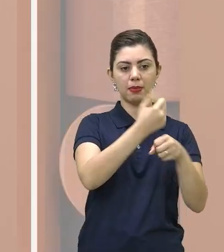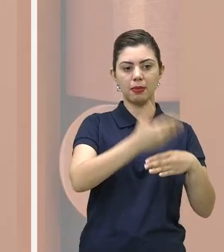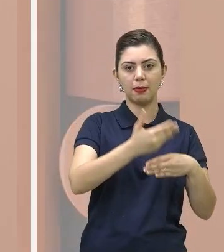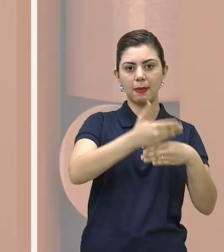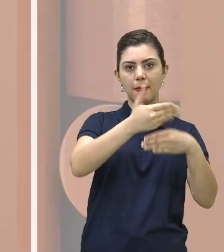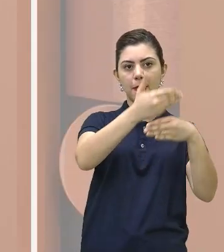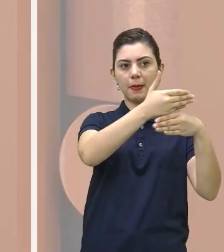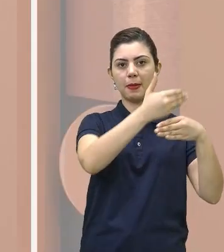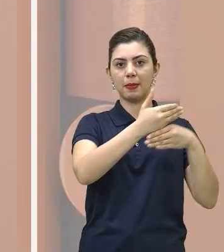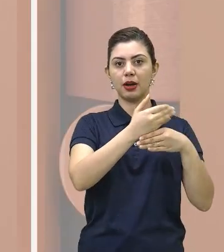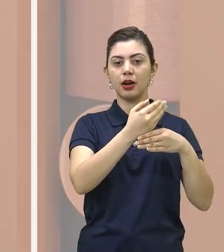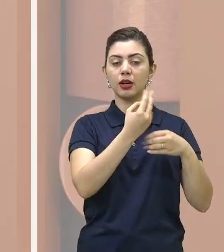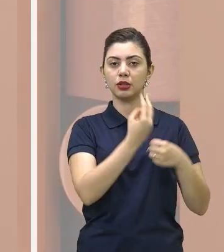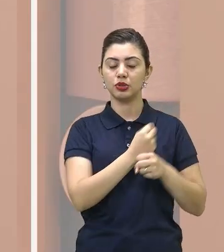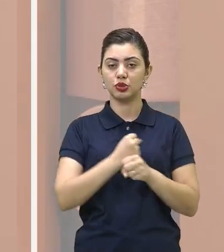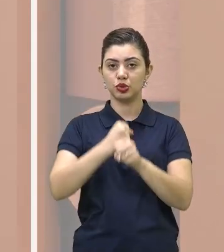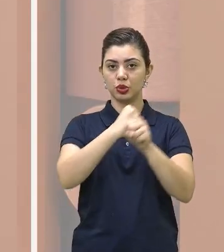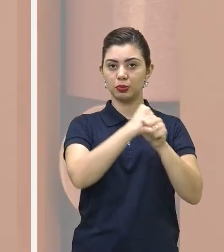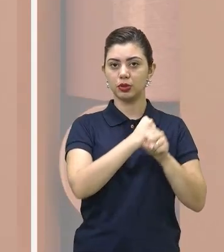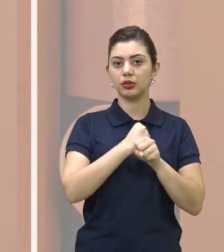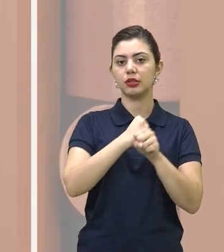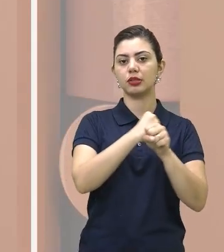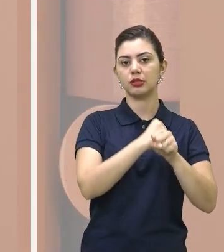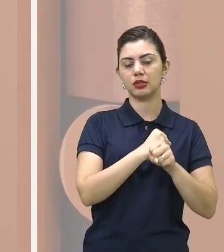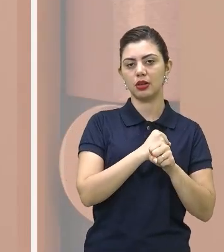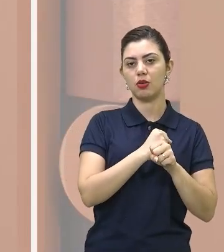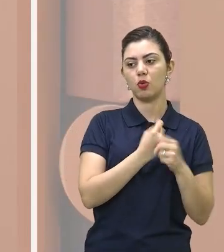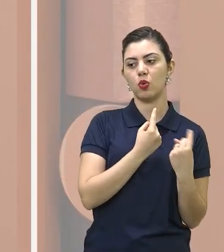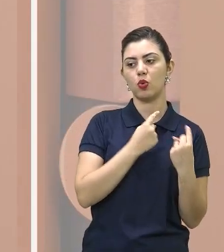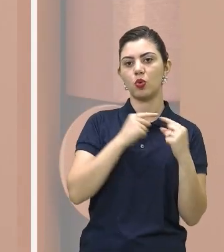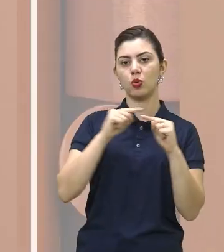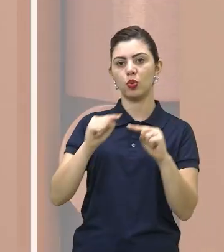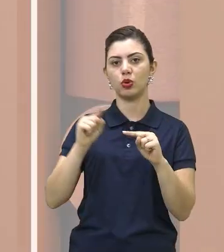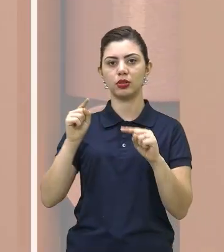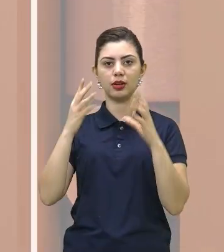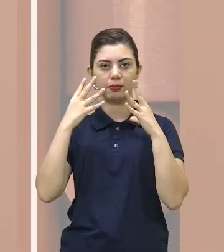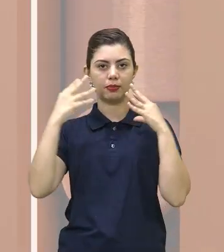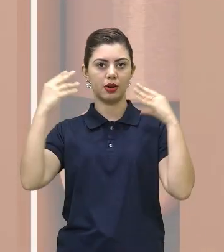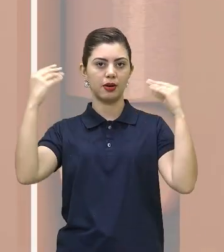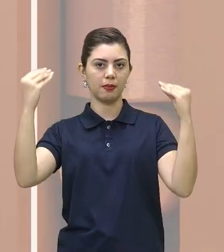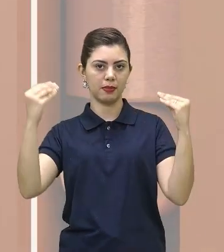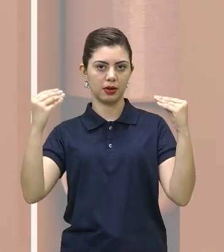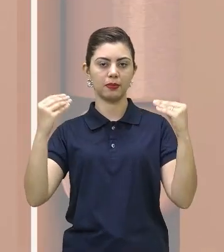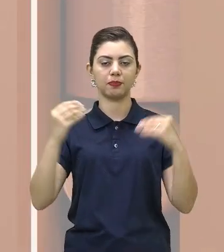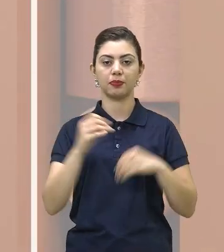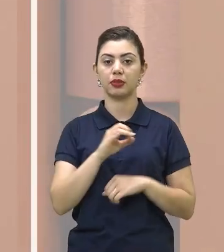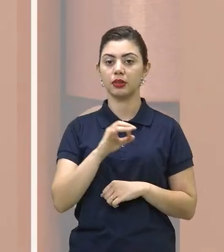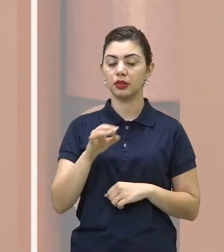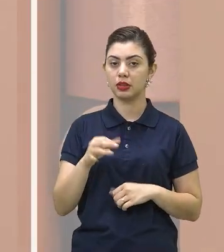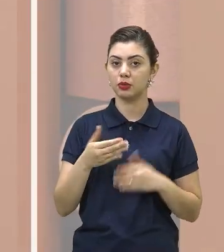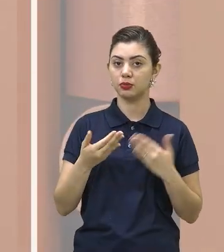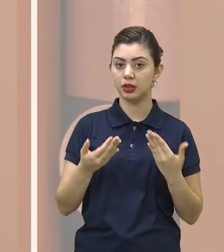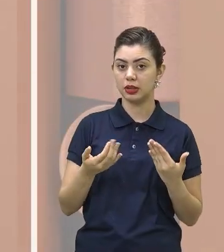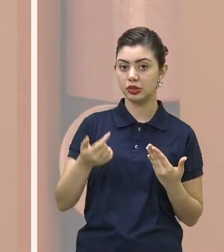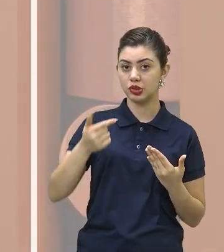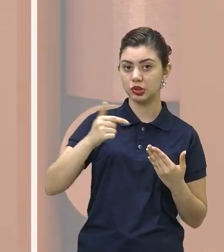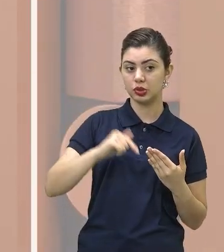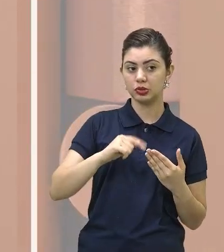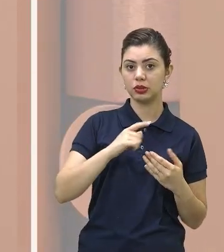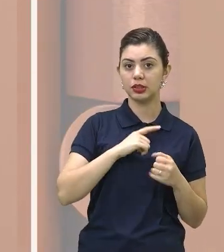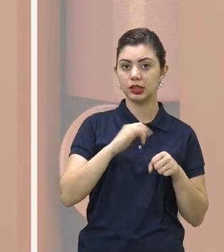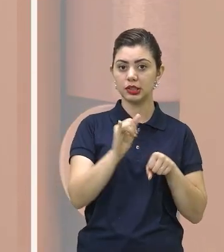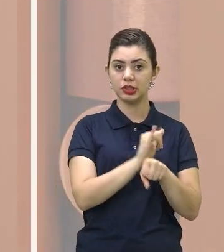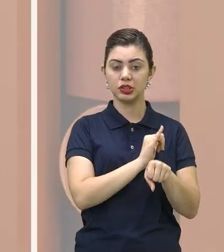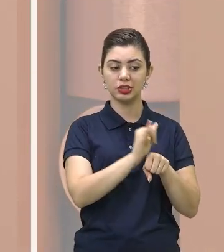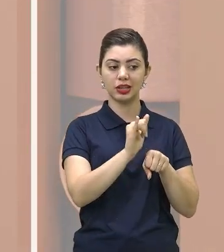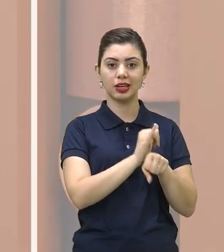ataques aos invasores, é a resistência, né? Novamente, a tática da emboscada é utilizada,